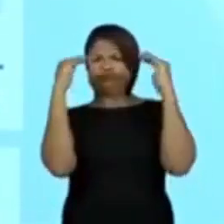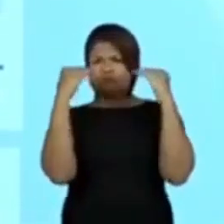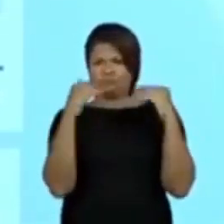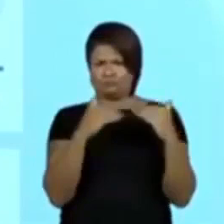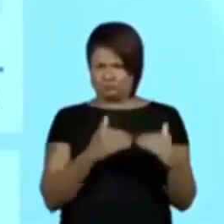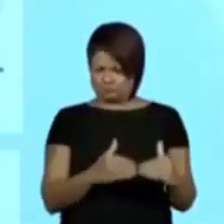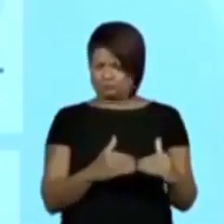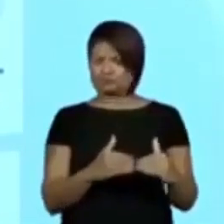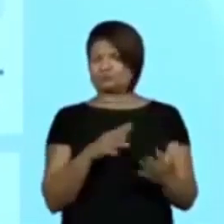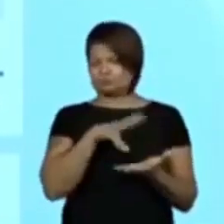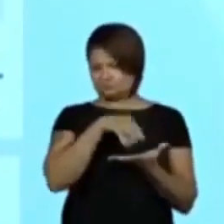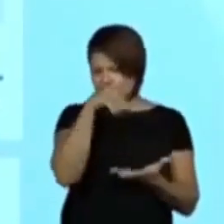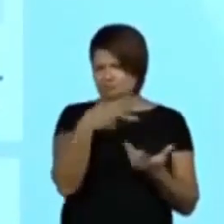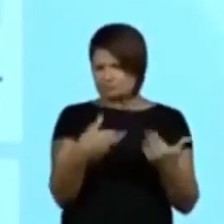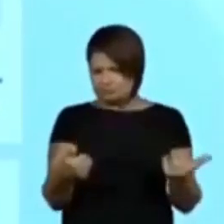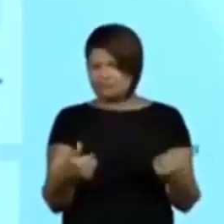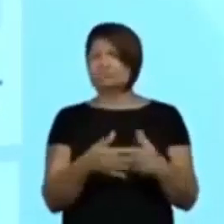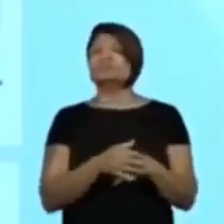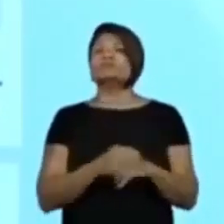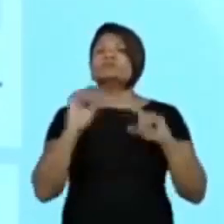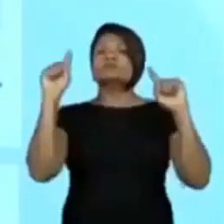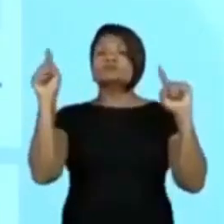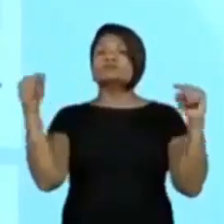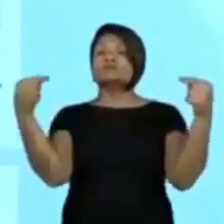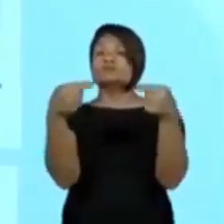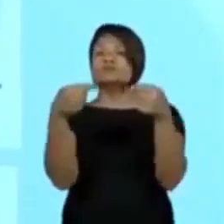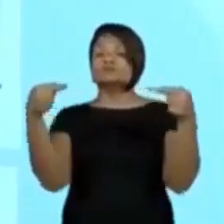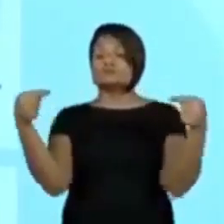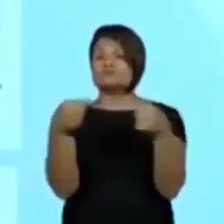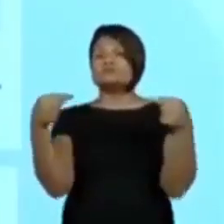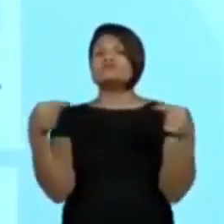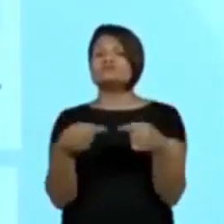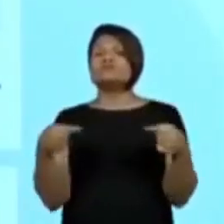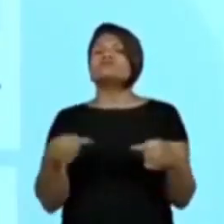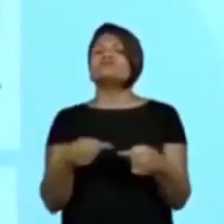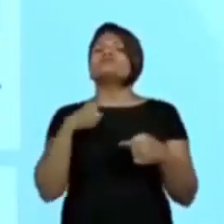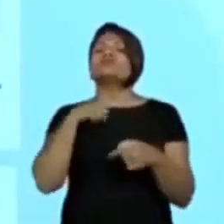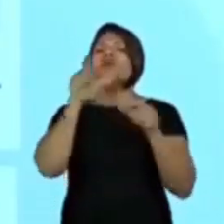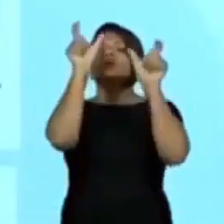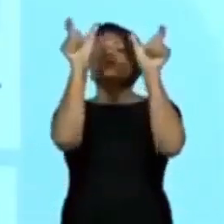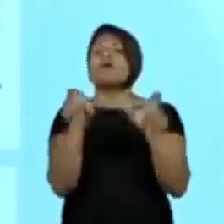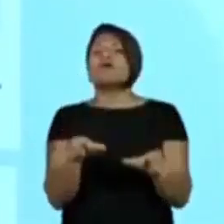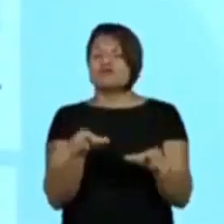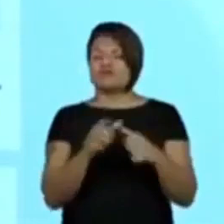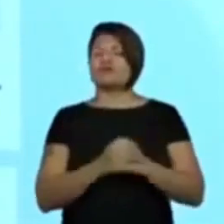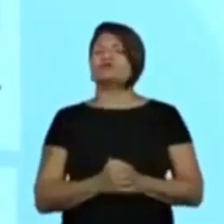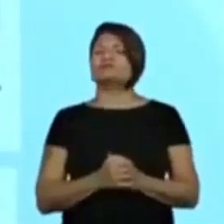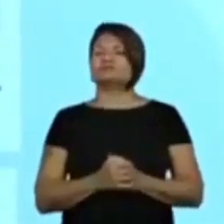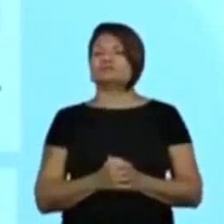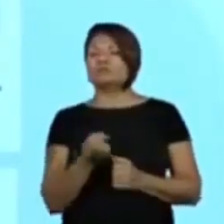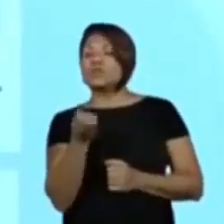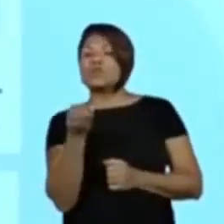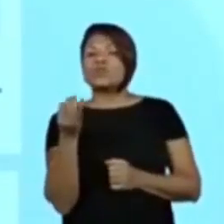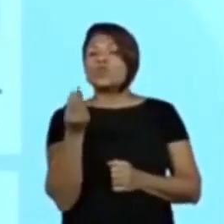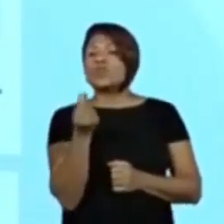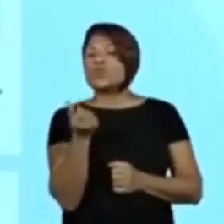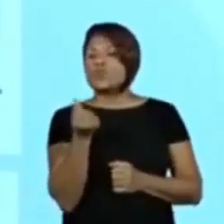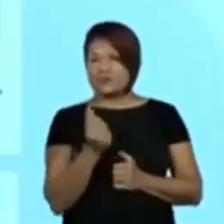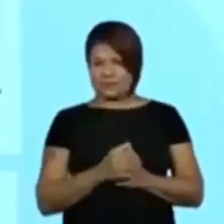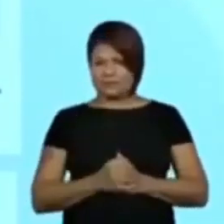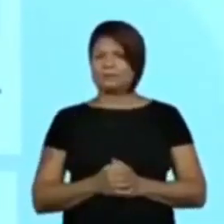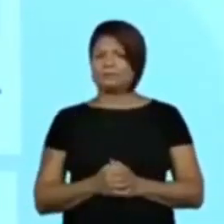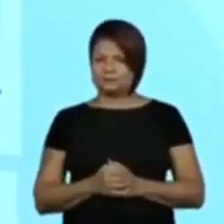lanches disponíveis e na coluna o valor de cada um